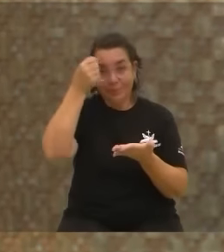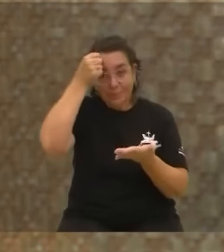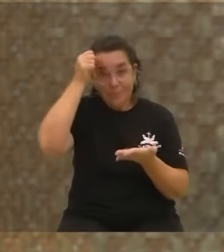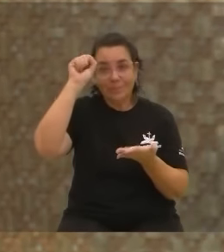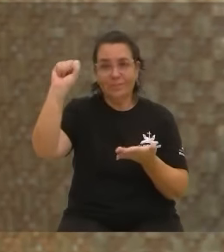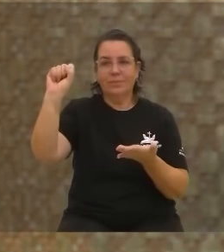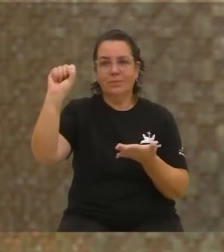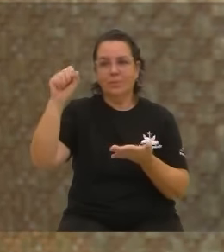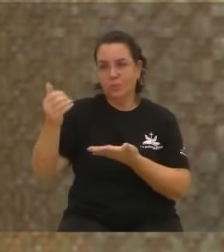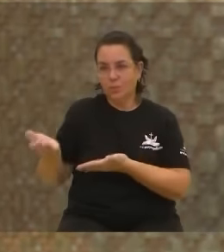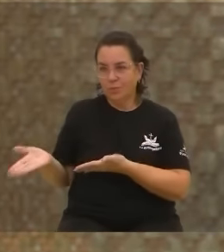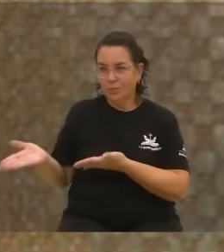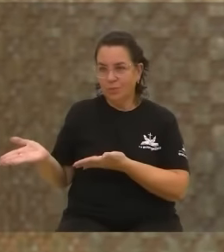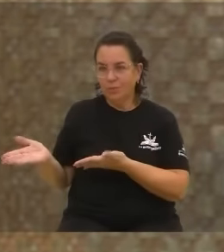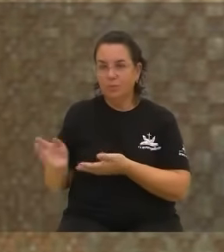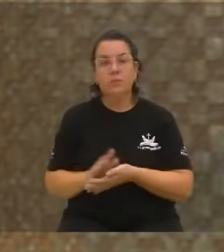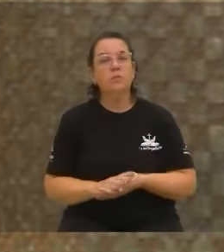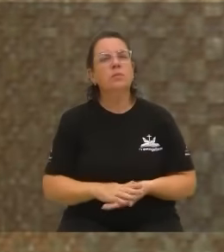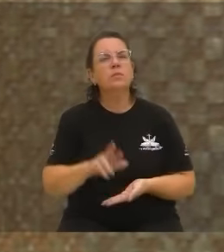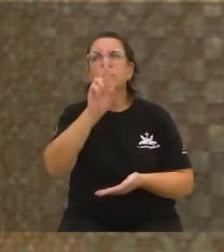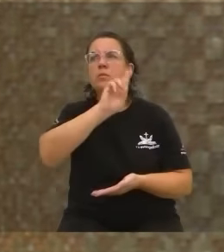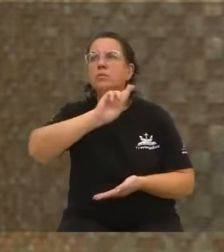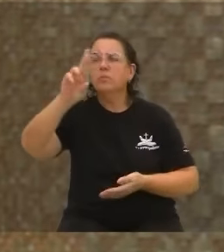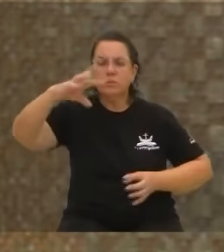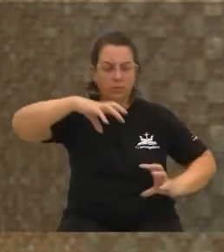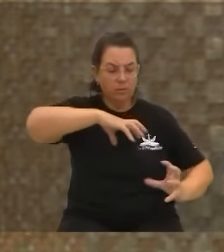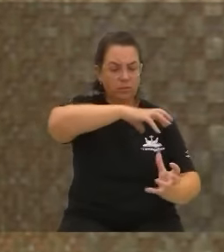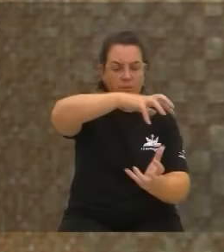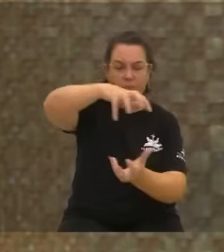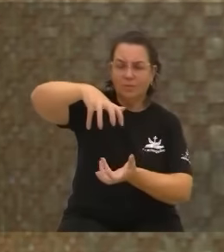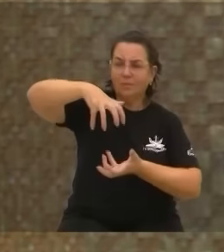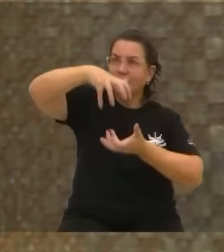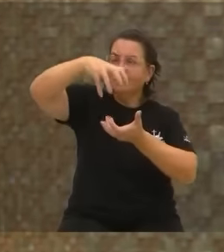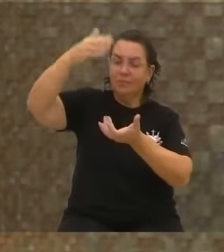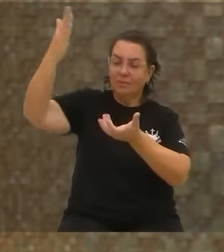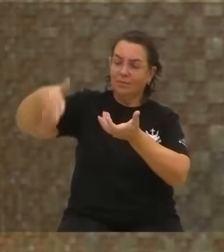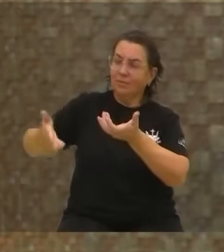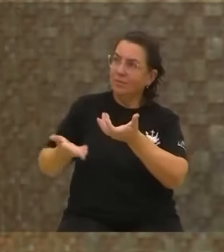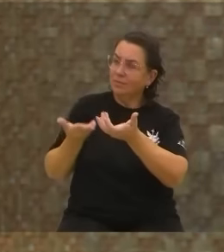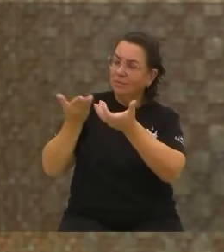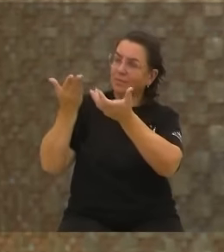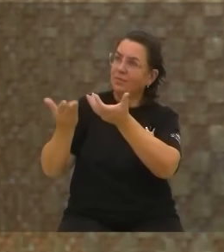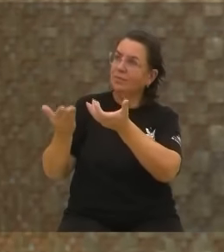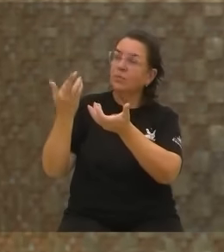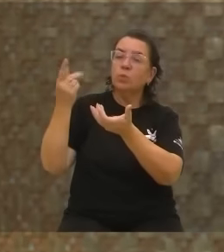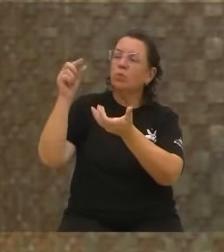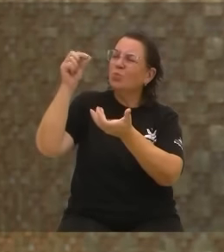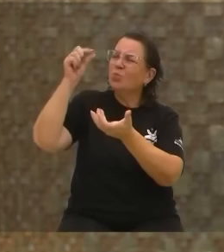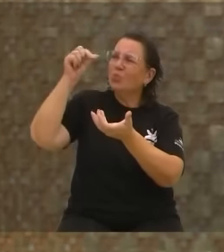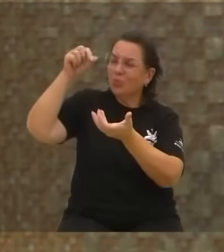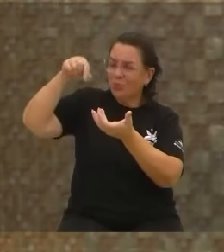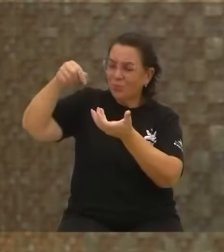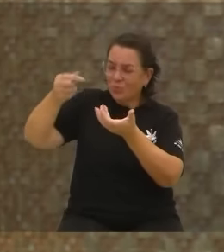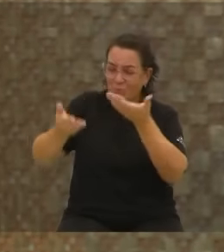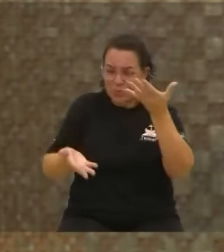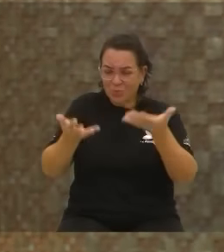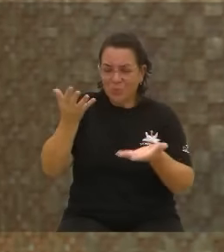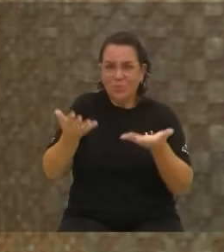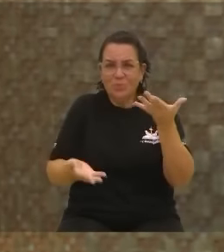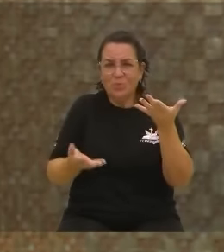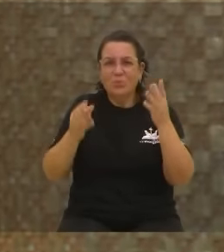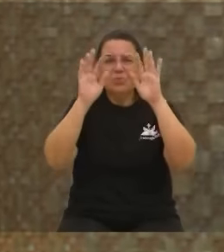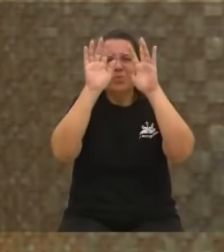Senhor, o mundo inteiro diante de Ti é como um grão de areia na balança, uma gota de